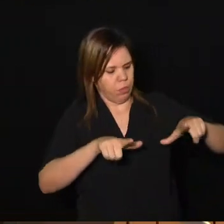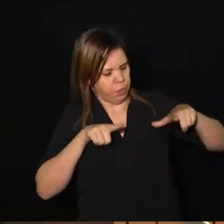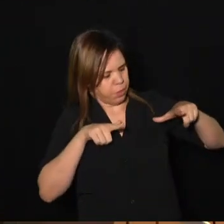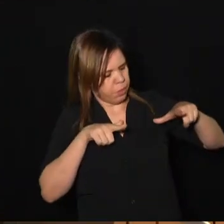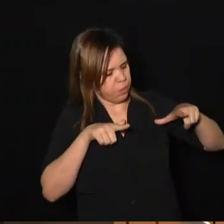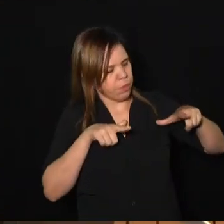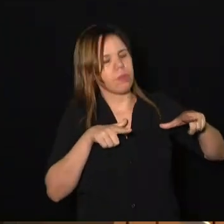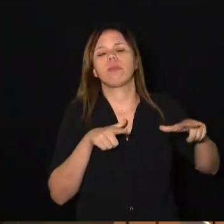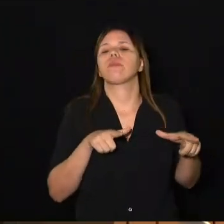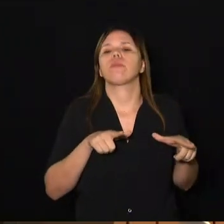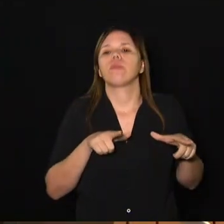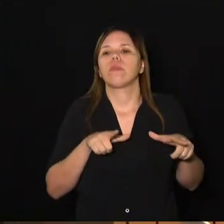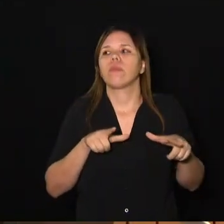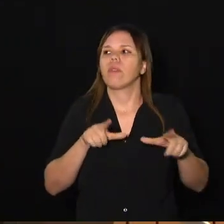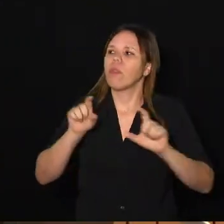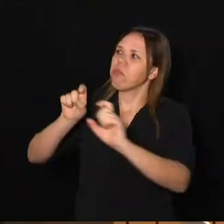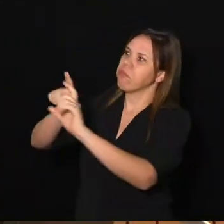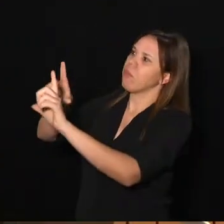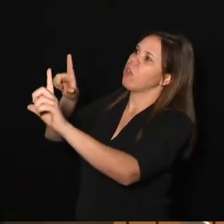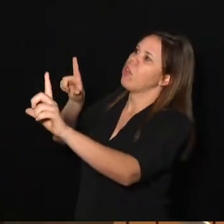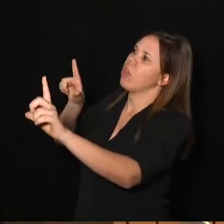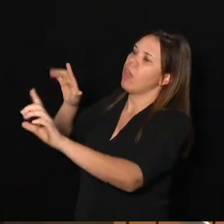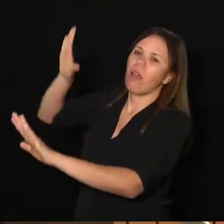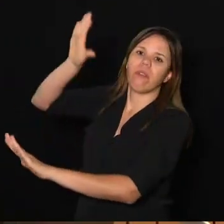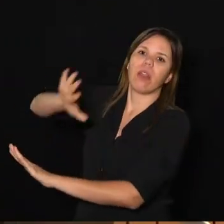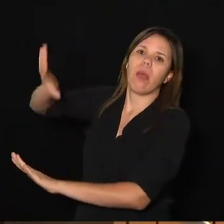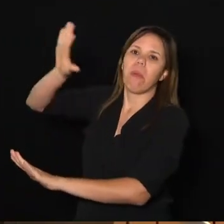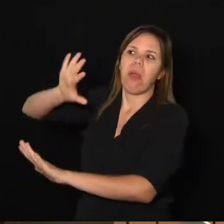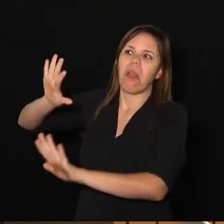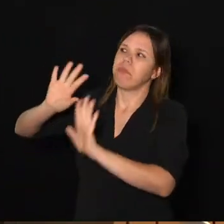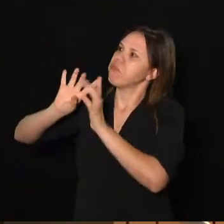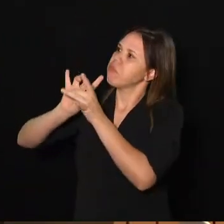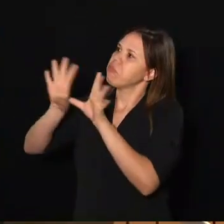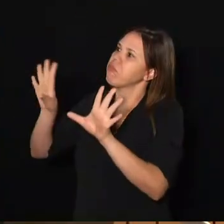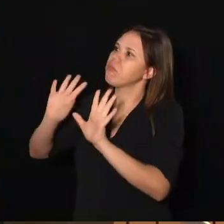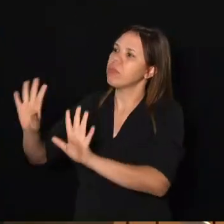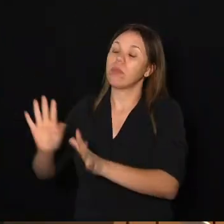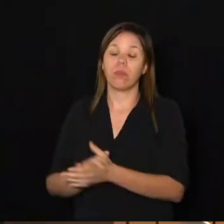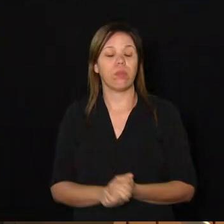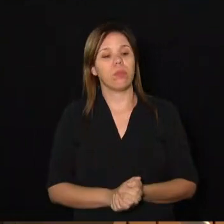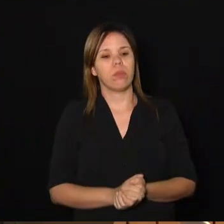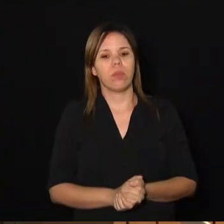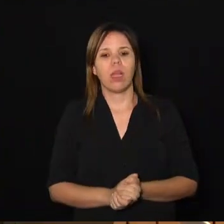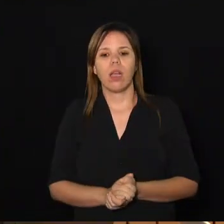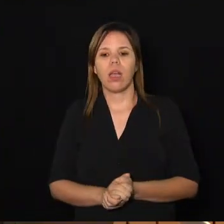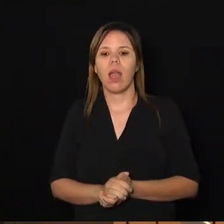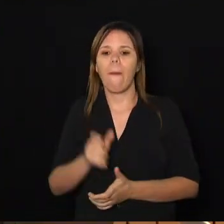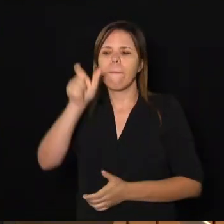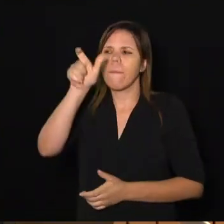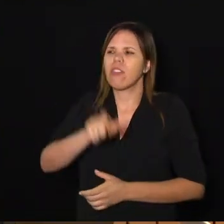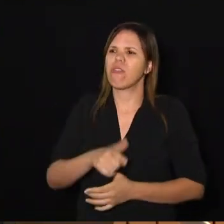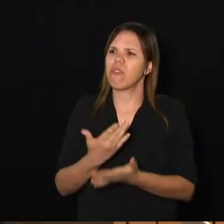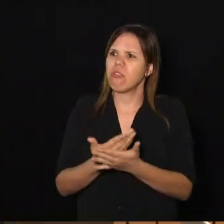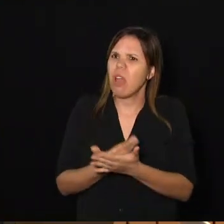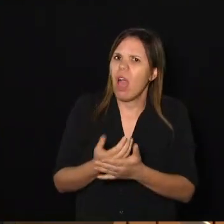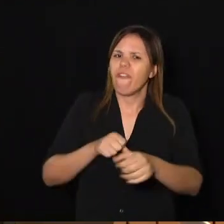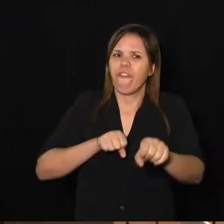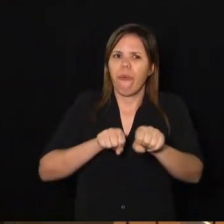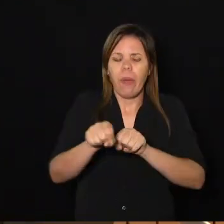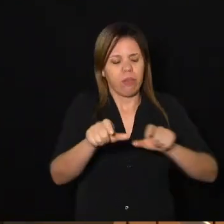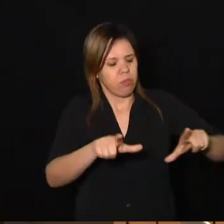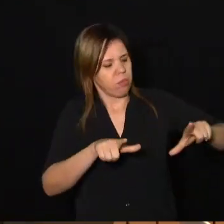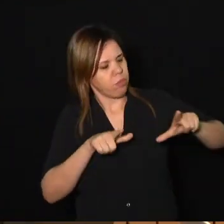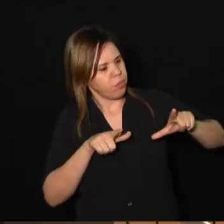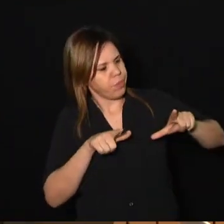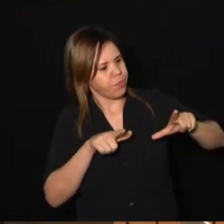pendurava na parede e vivia dele houve um tempo que a pessoa estudava se formava recebia o